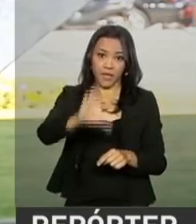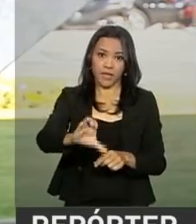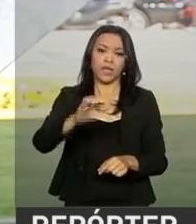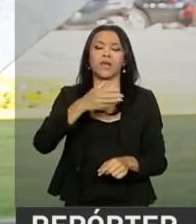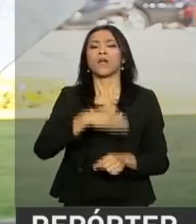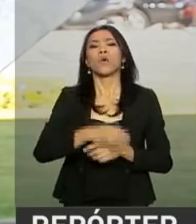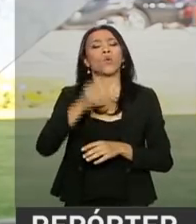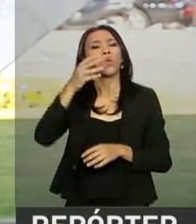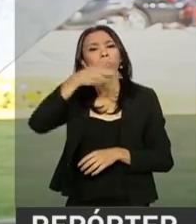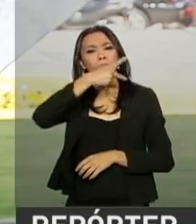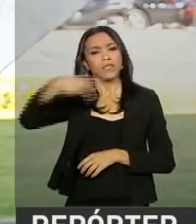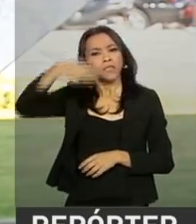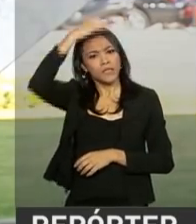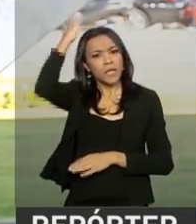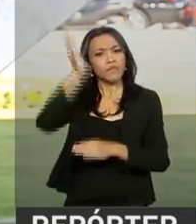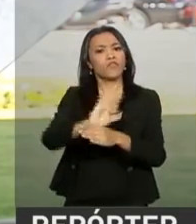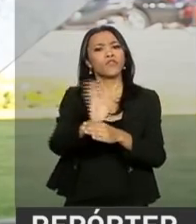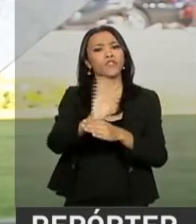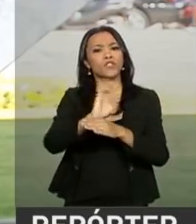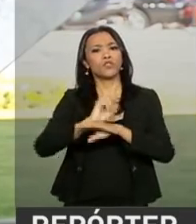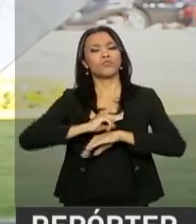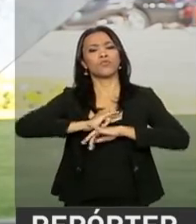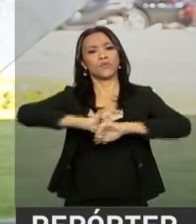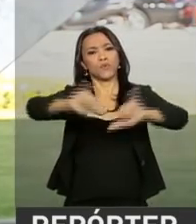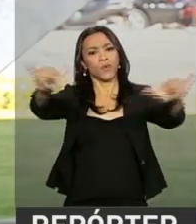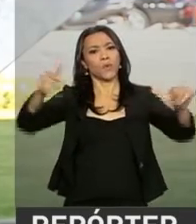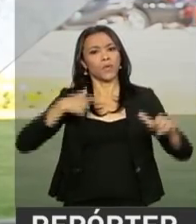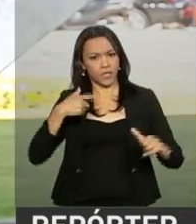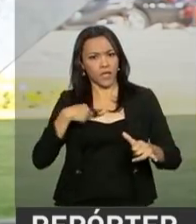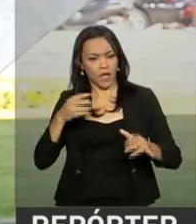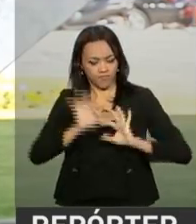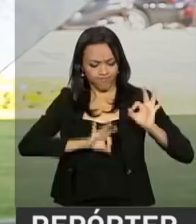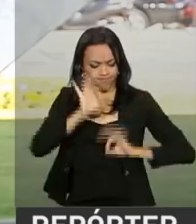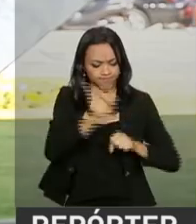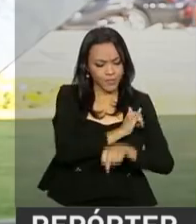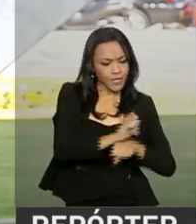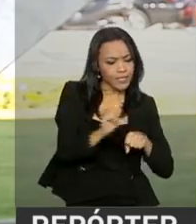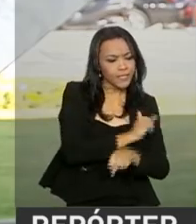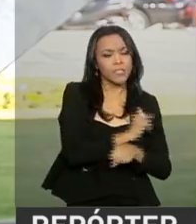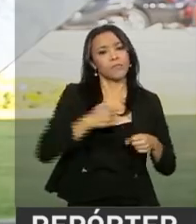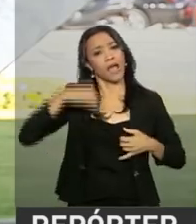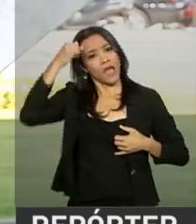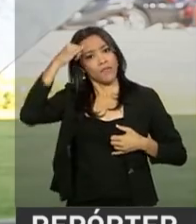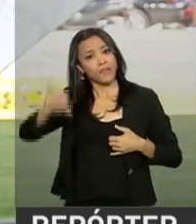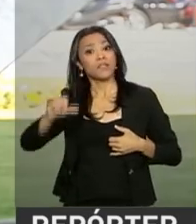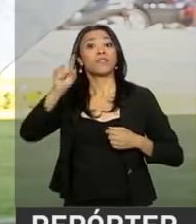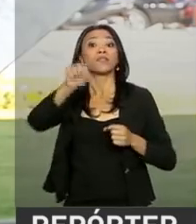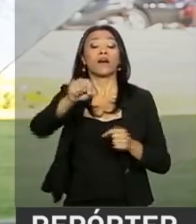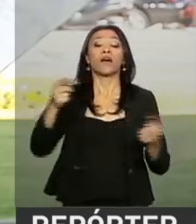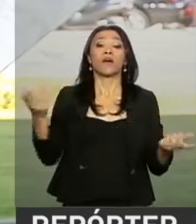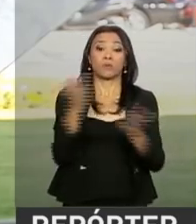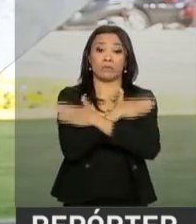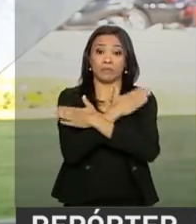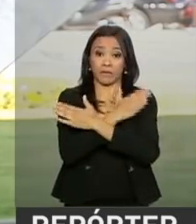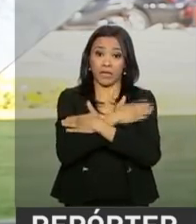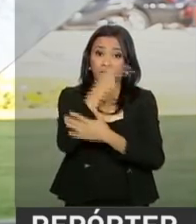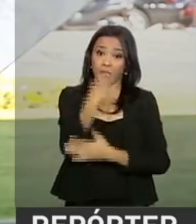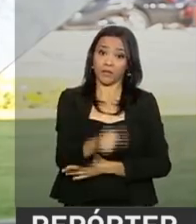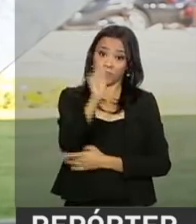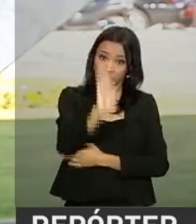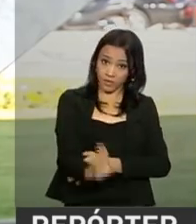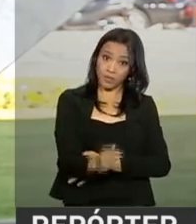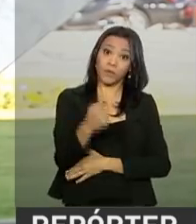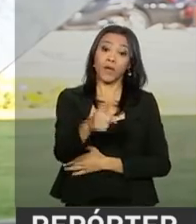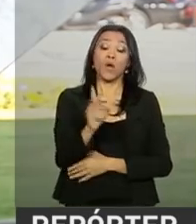um vídeo em que afirmou que está adotando as ações necessárias para reverter o desemprego no país. Segundo ele, a medida que limita os